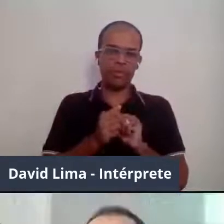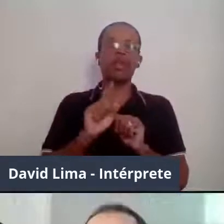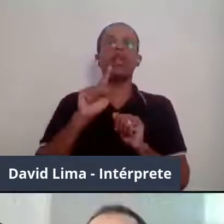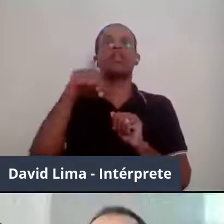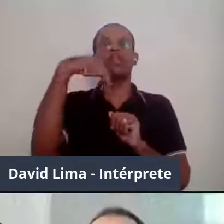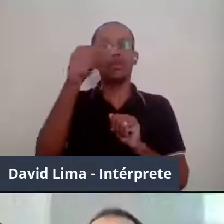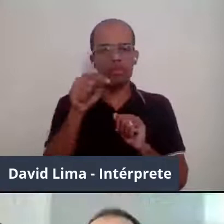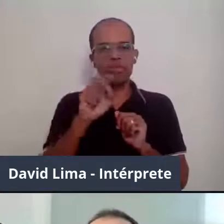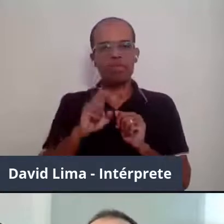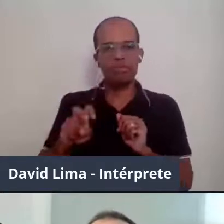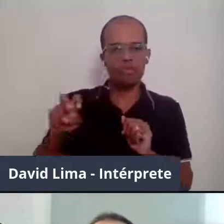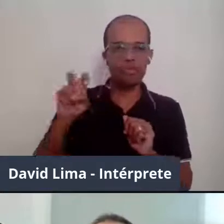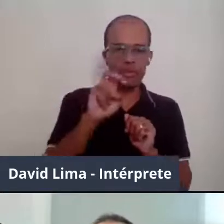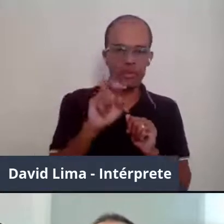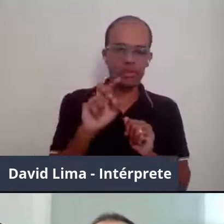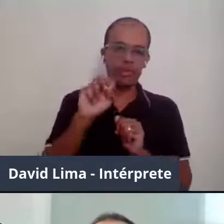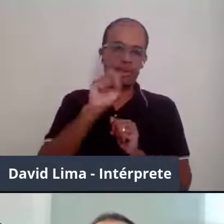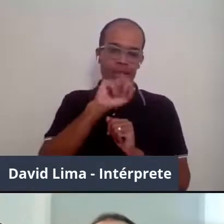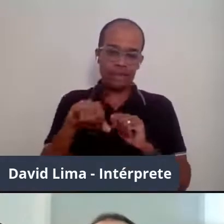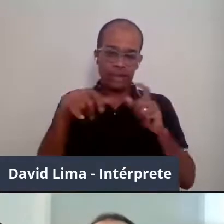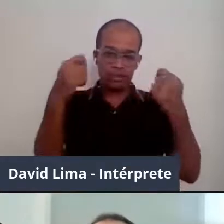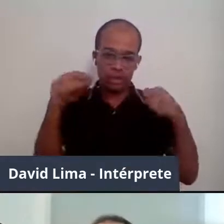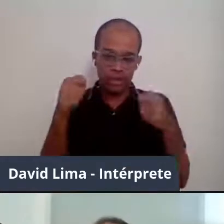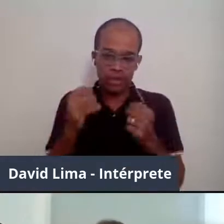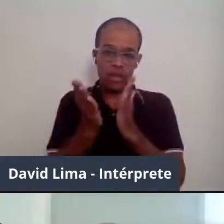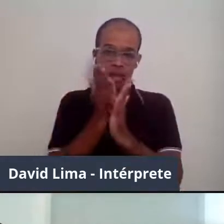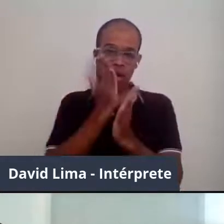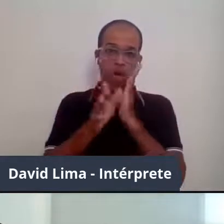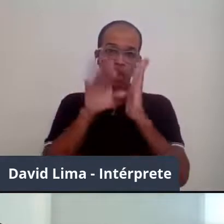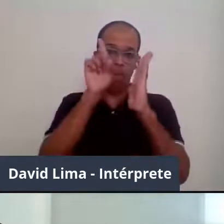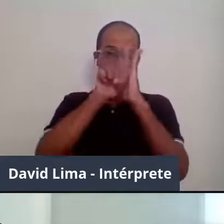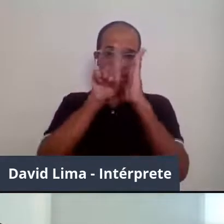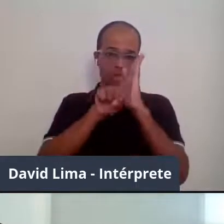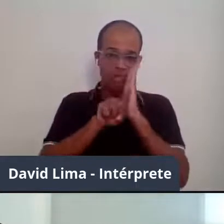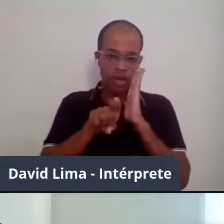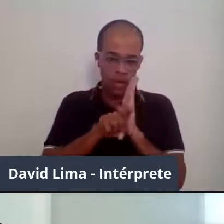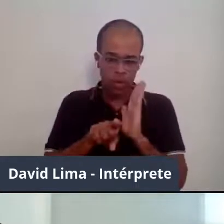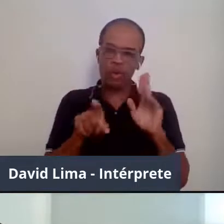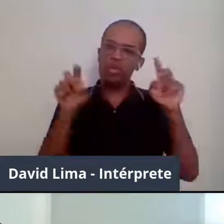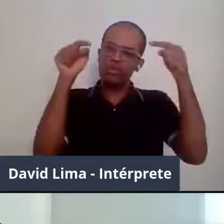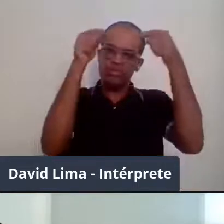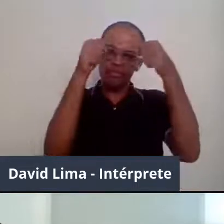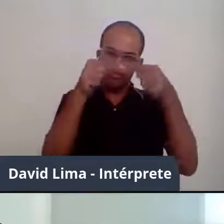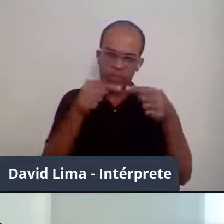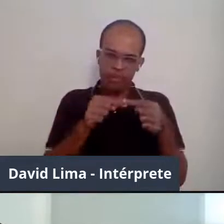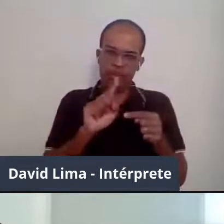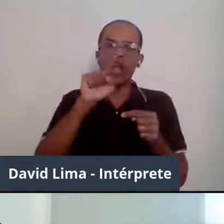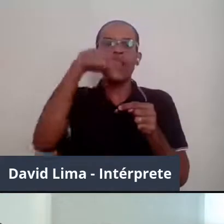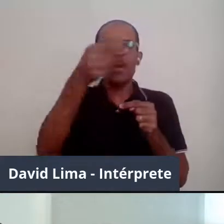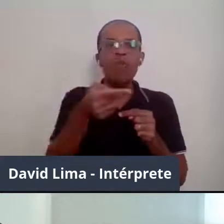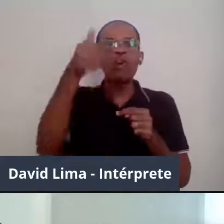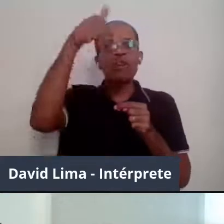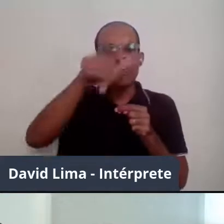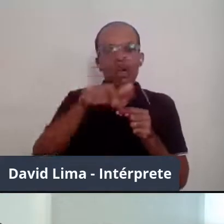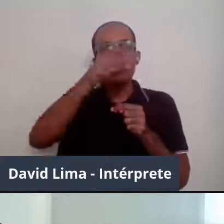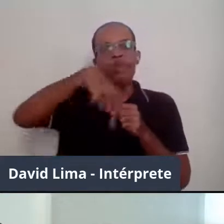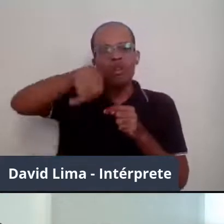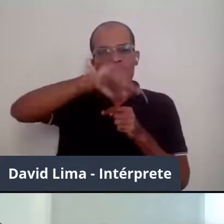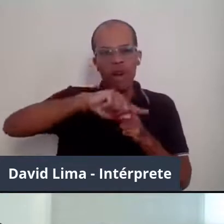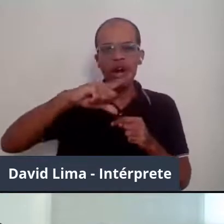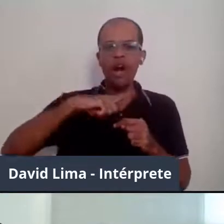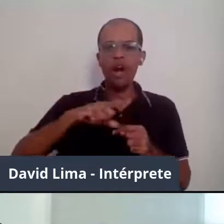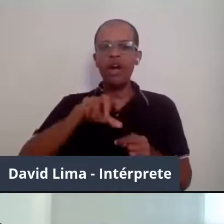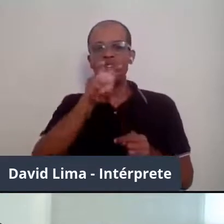farei, se necessário for, algumas perguntas que surgirem na live, e depois vocês terão de novo, aí eu diria